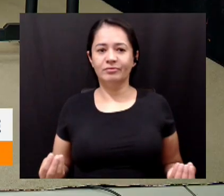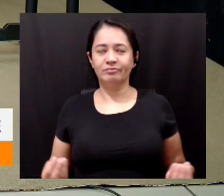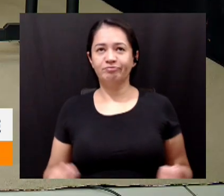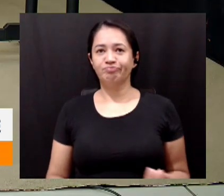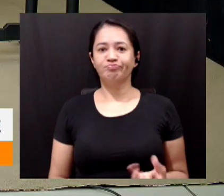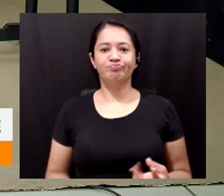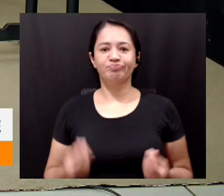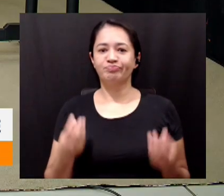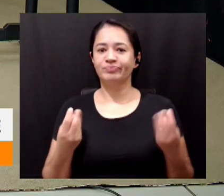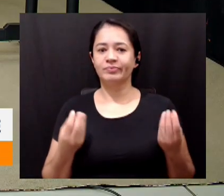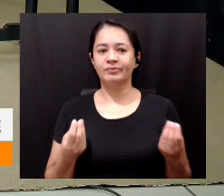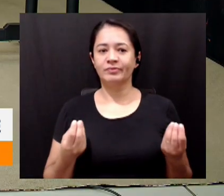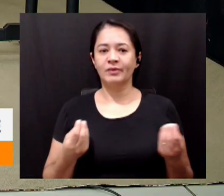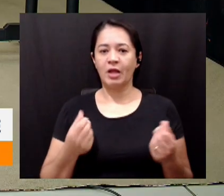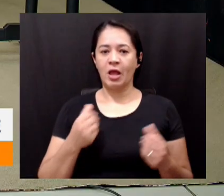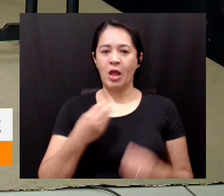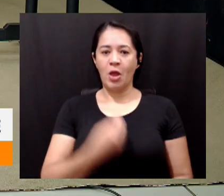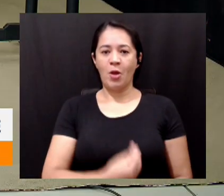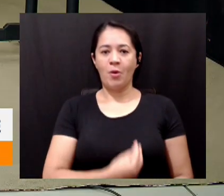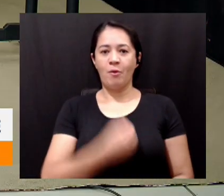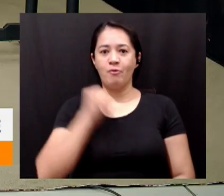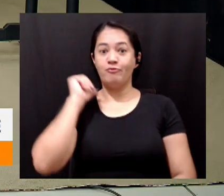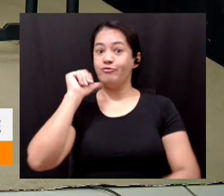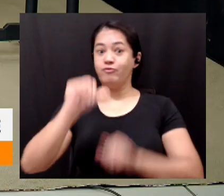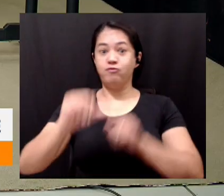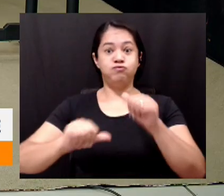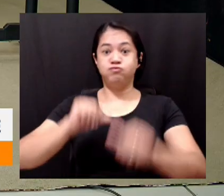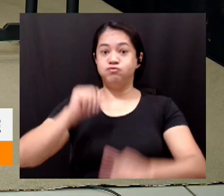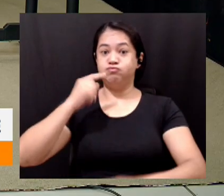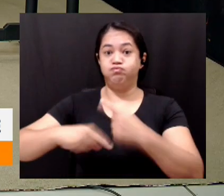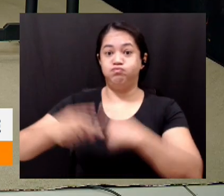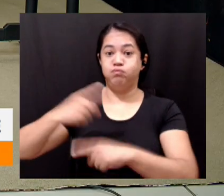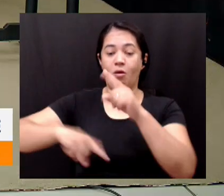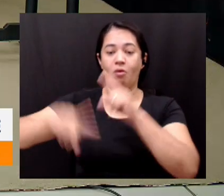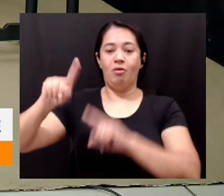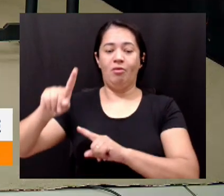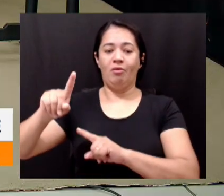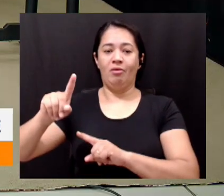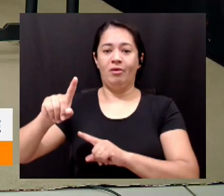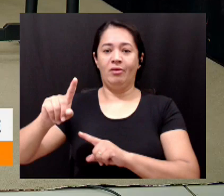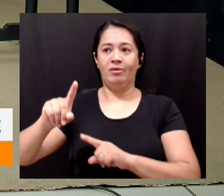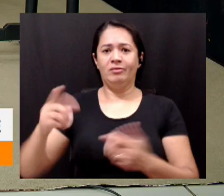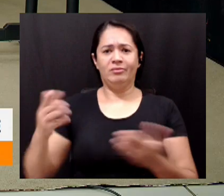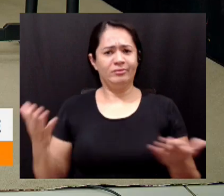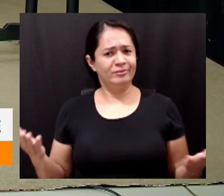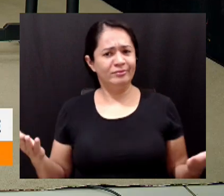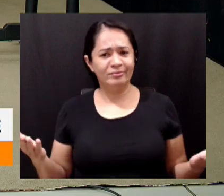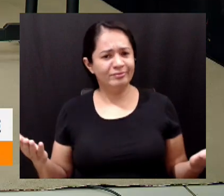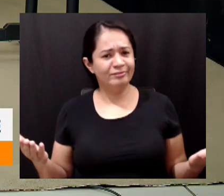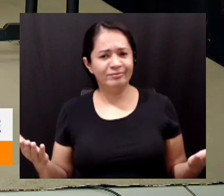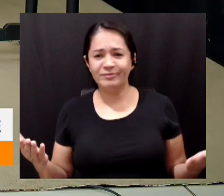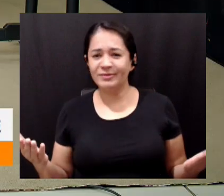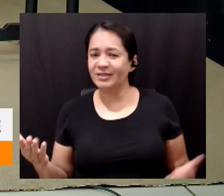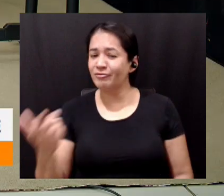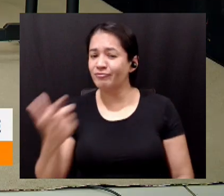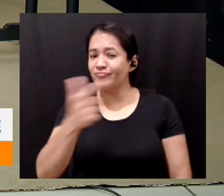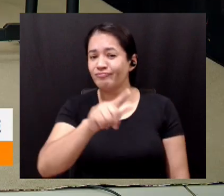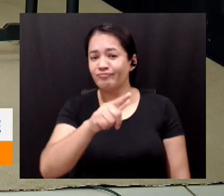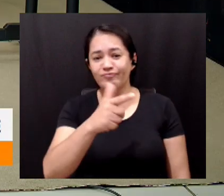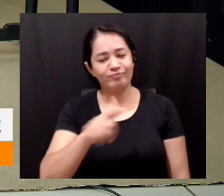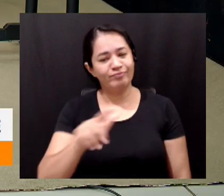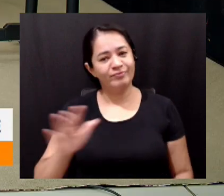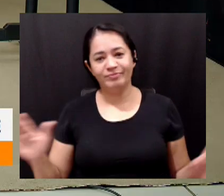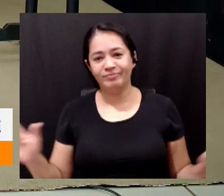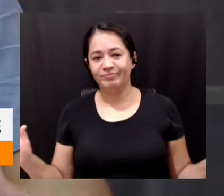uma mudança astronômica de vida do dia para a noite, isso não existe. É